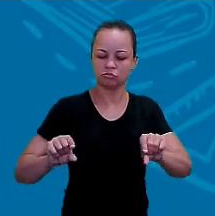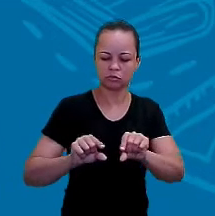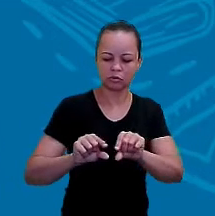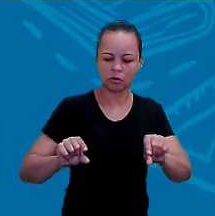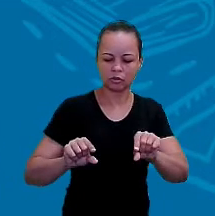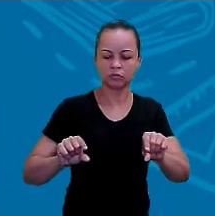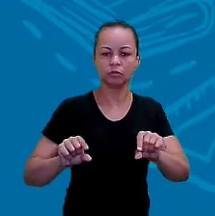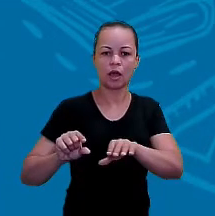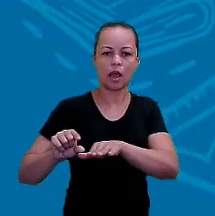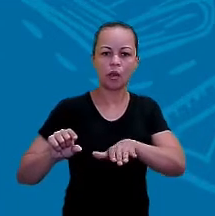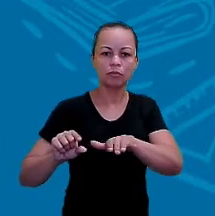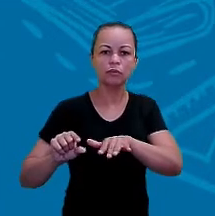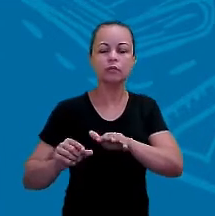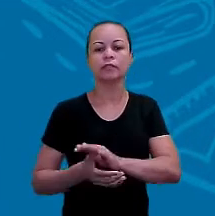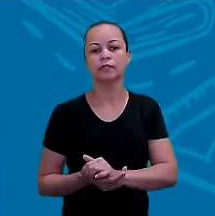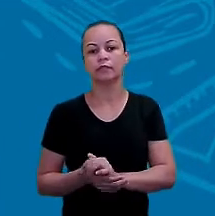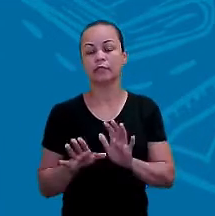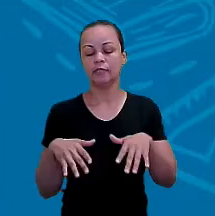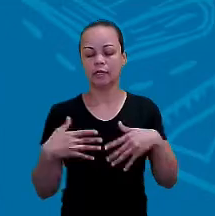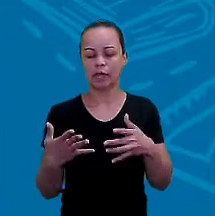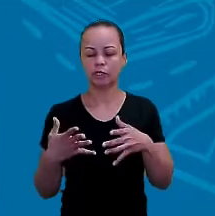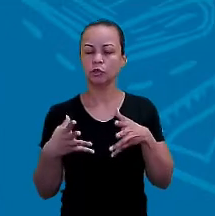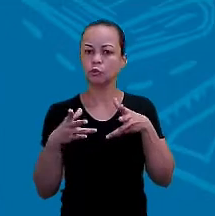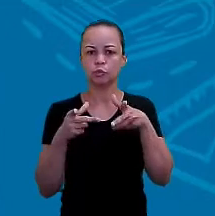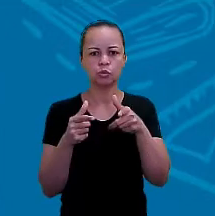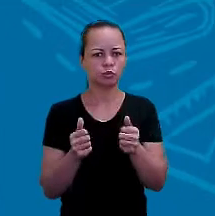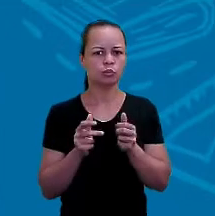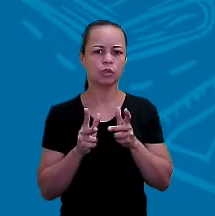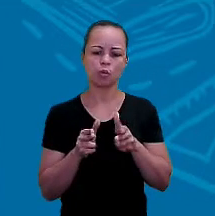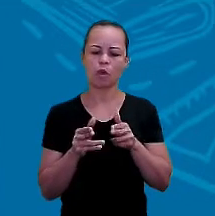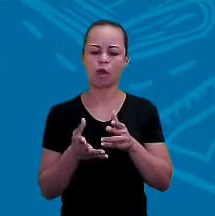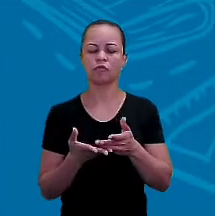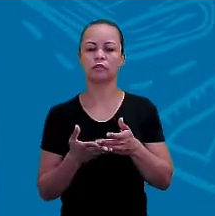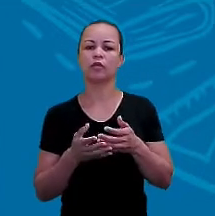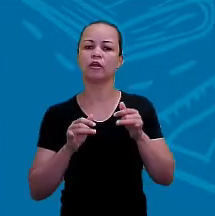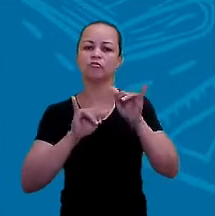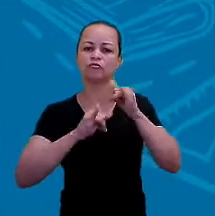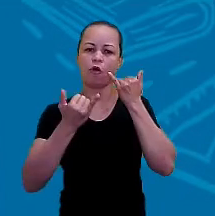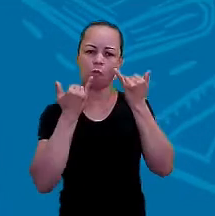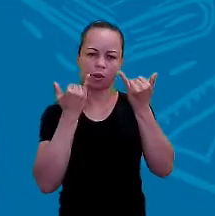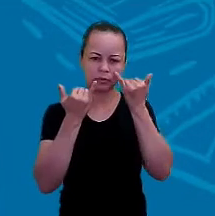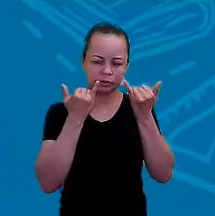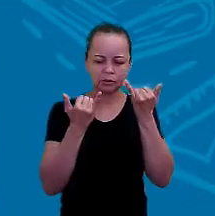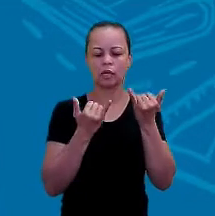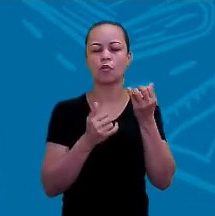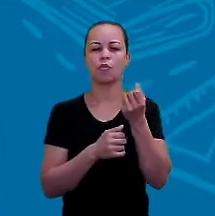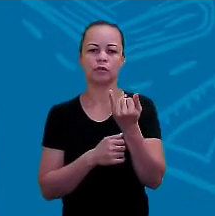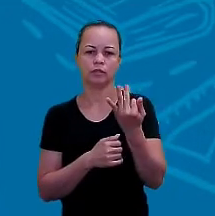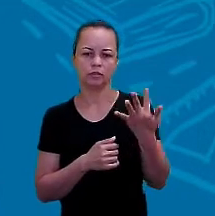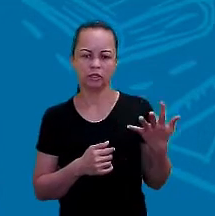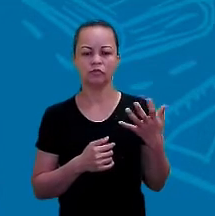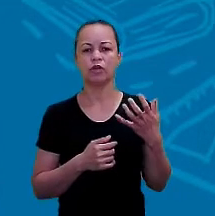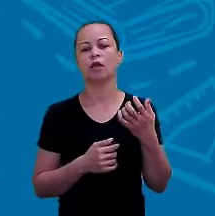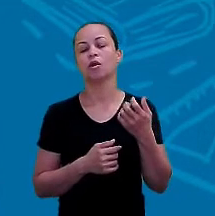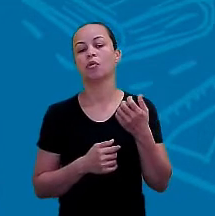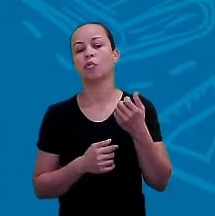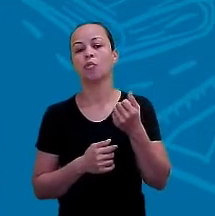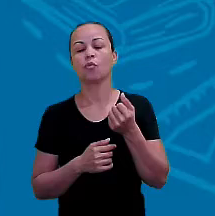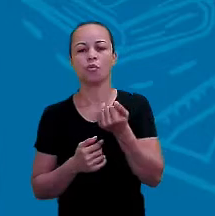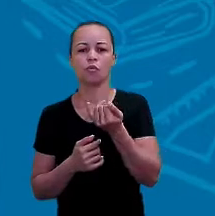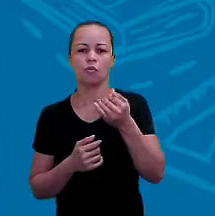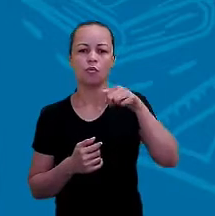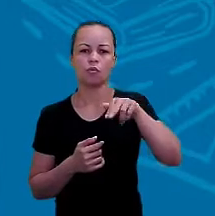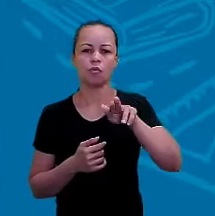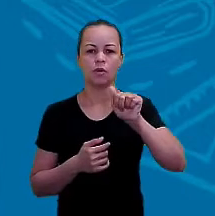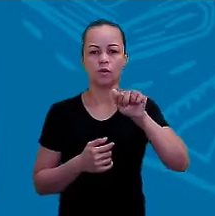tá certo? E aí, tudo no mesmo jeitinho. Eu vou ter as informações qualitativas, as informações quantitativas, eu vou